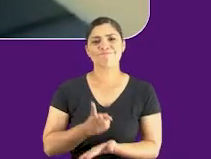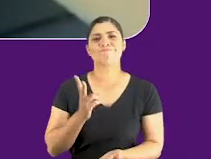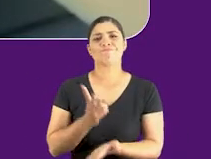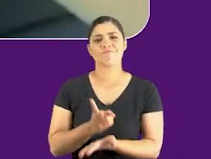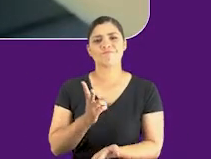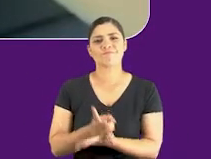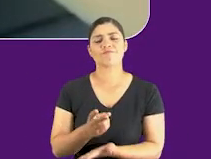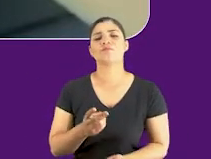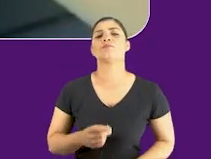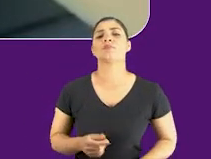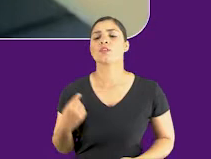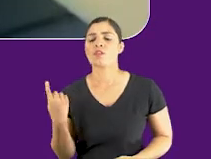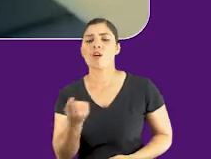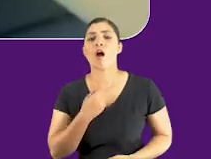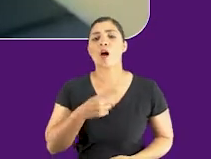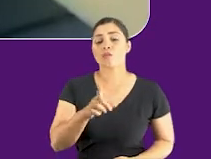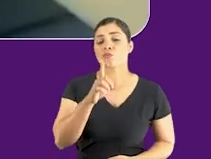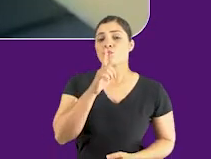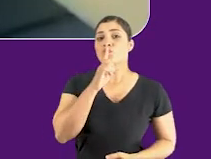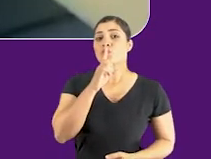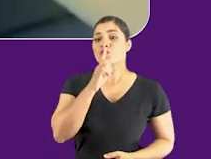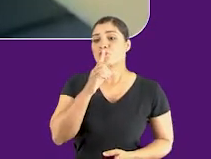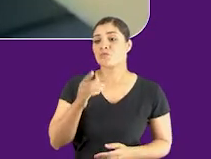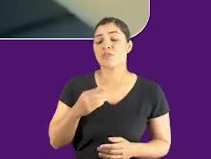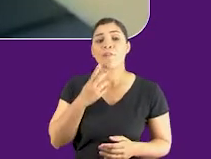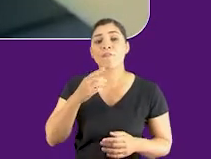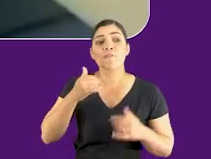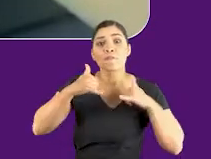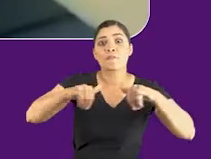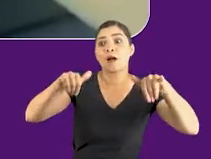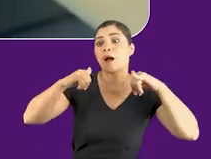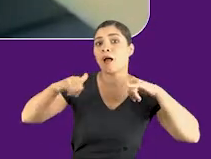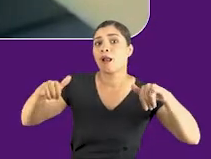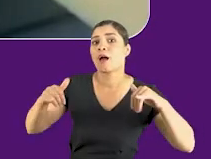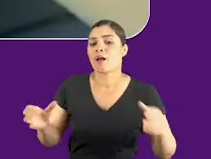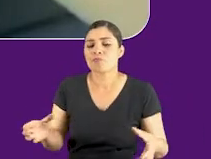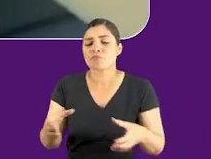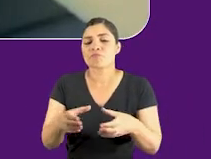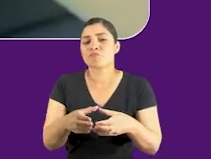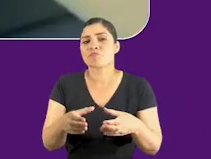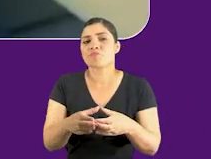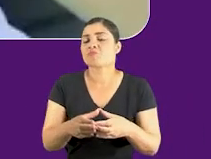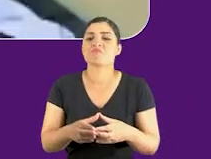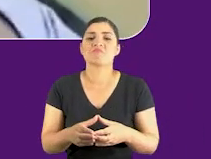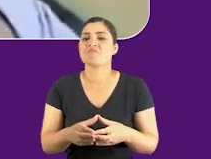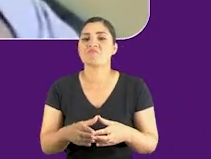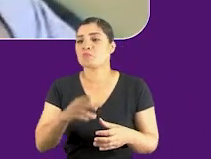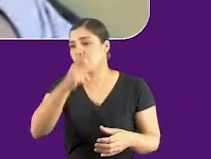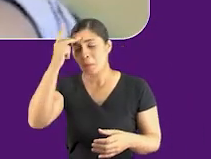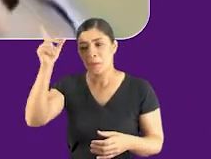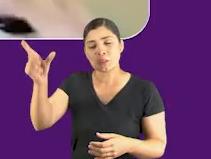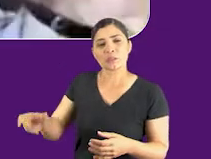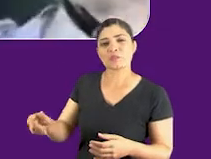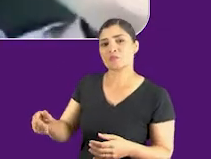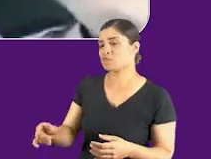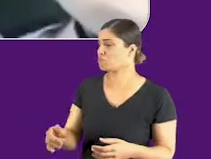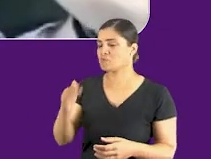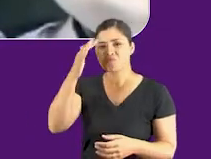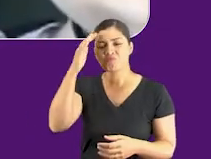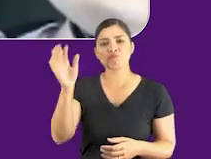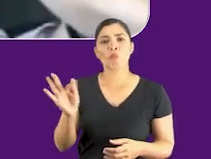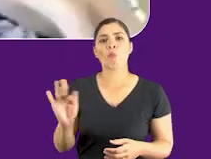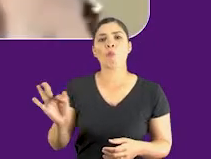nós não falava você já tem internamente as pessoas nem sabiam das coisas que nós fazemos então nós decidimos